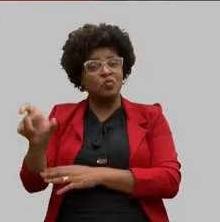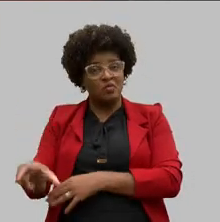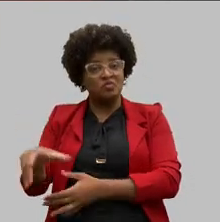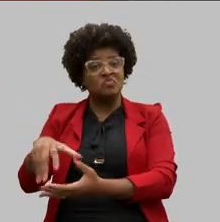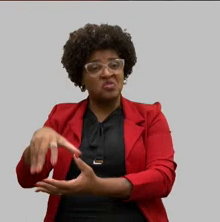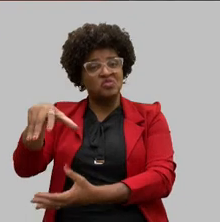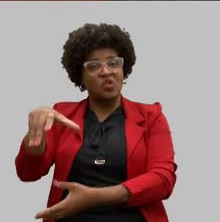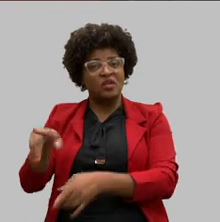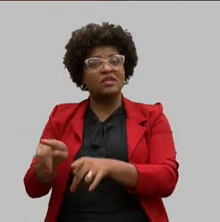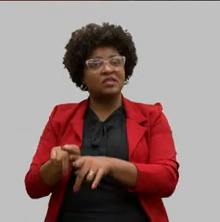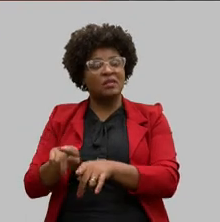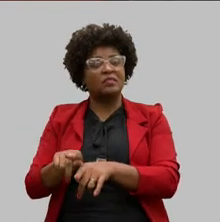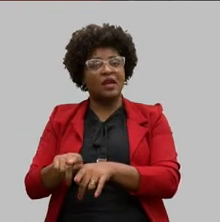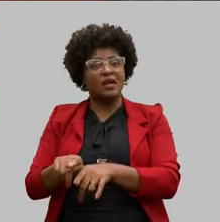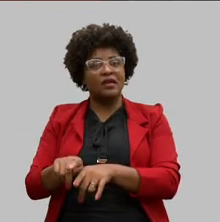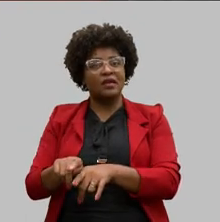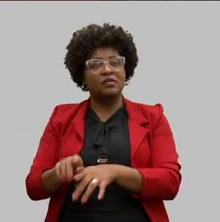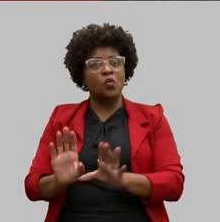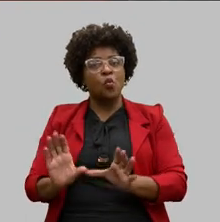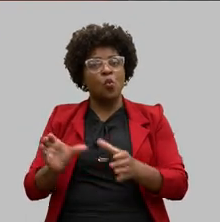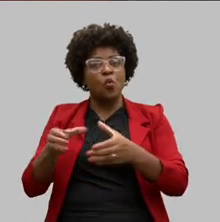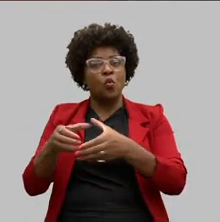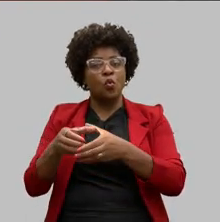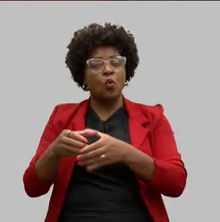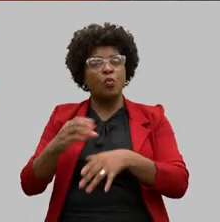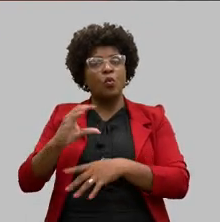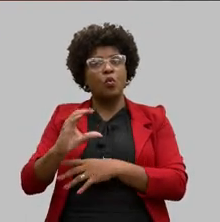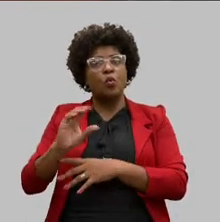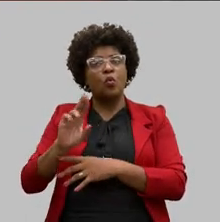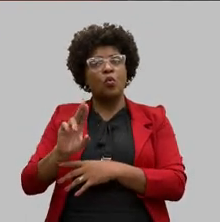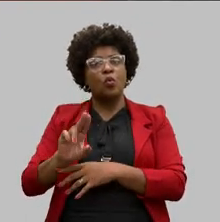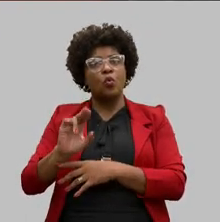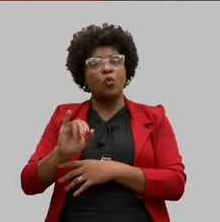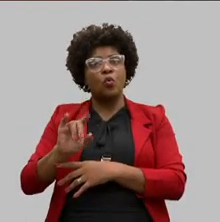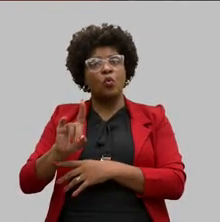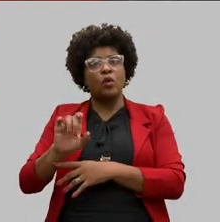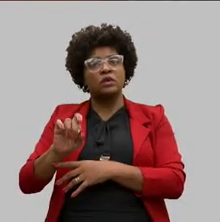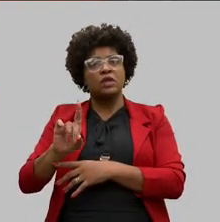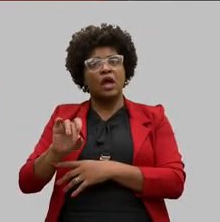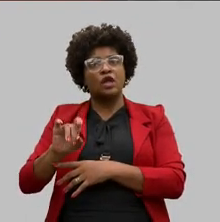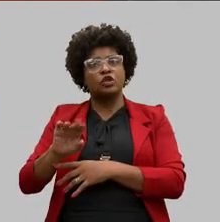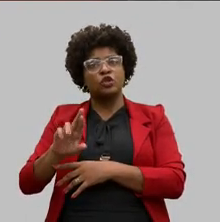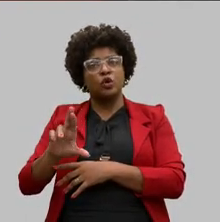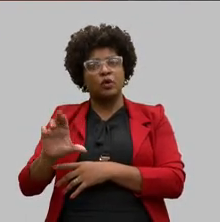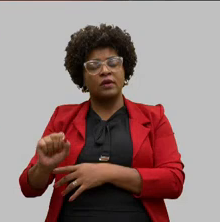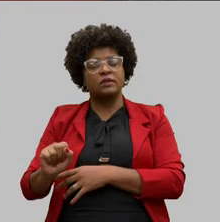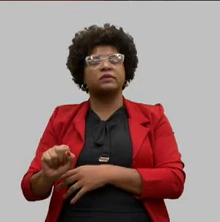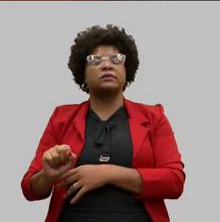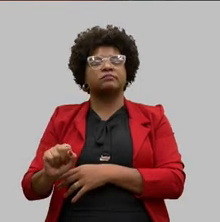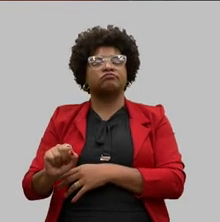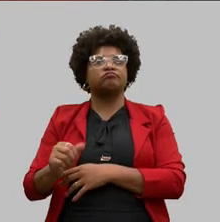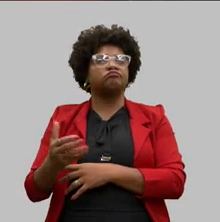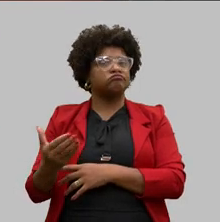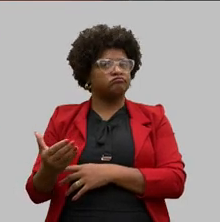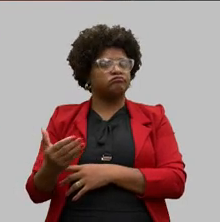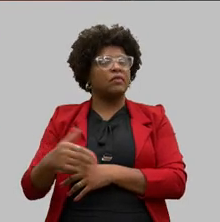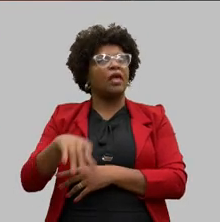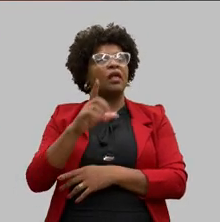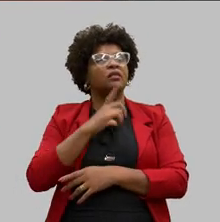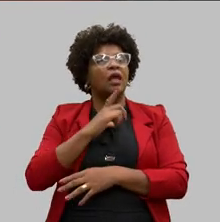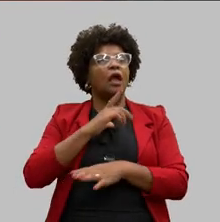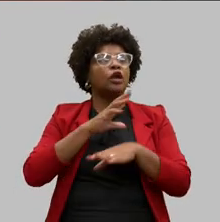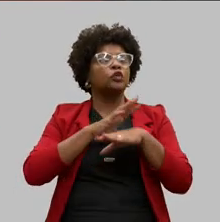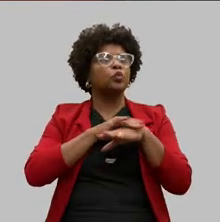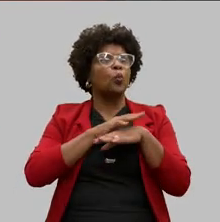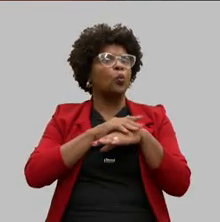como foi bem destacado pela Maria Teresa as doenças crônicas incapacitantes fragilidades na